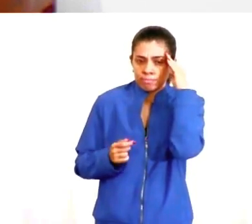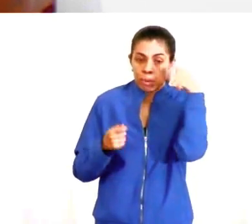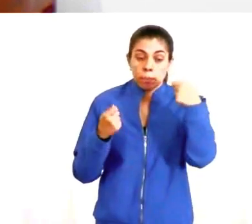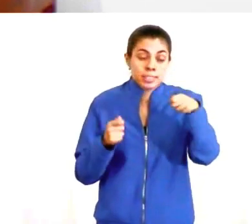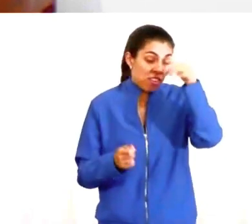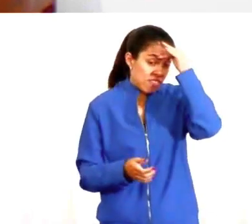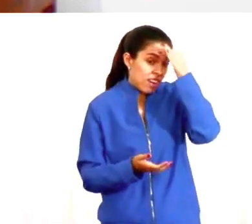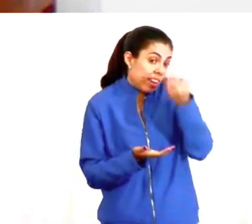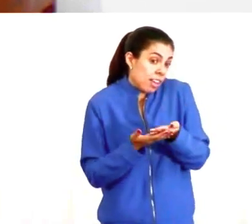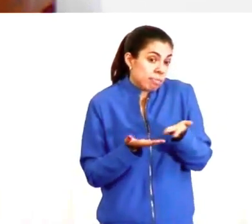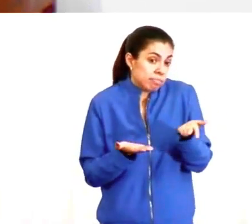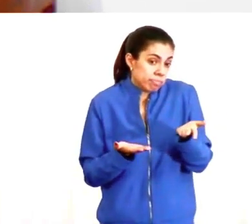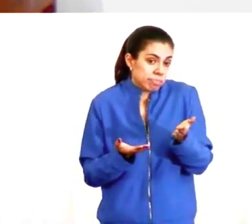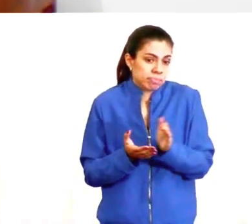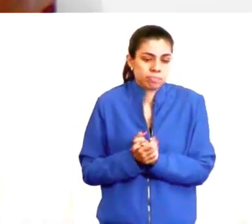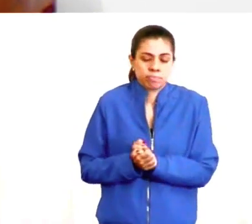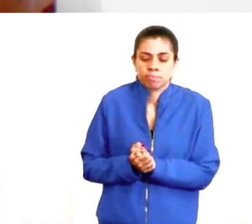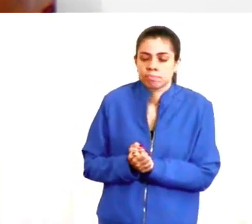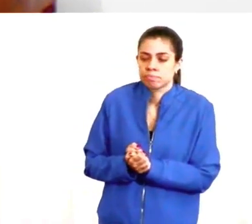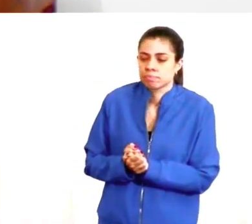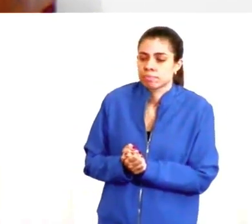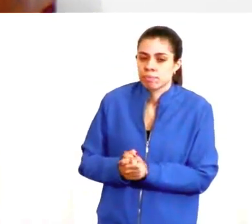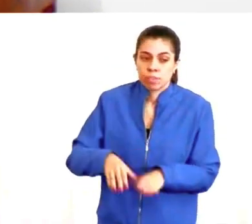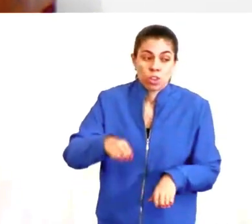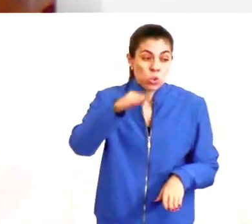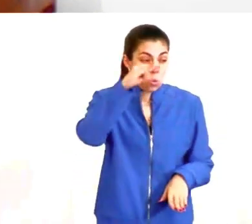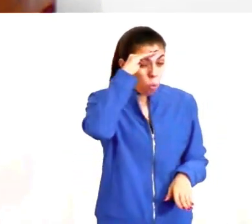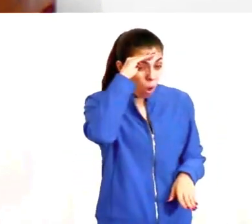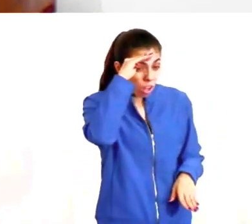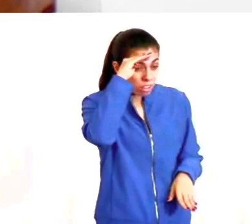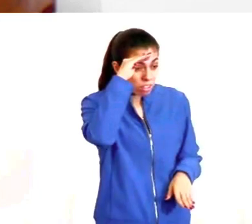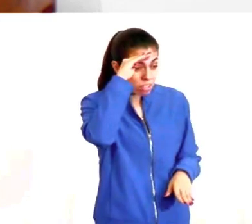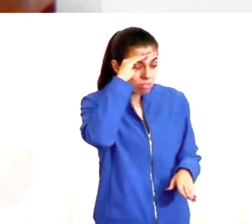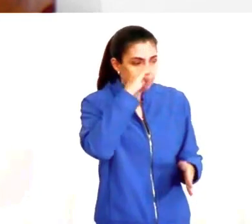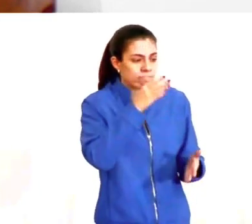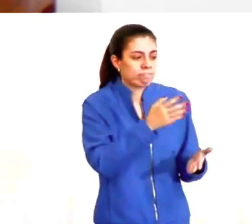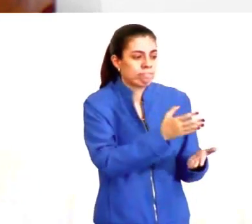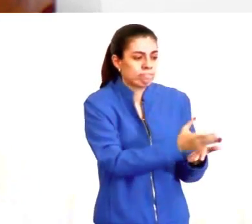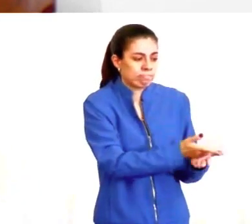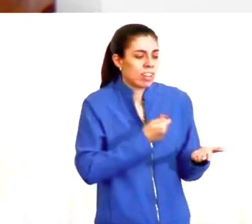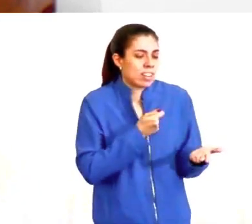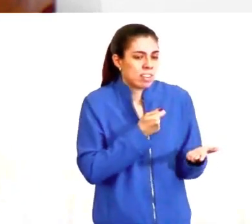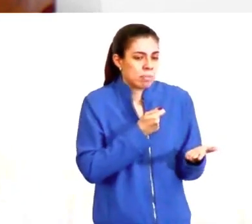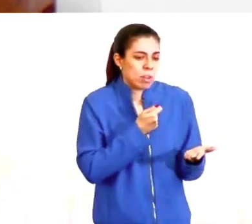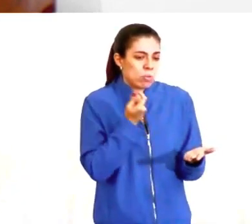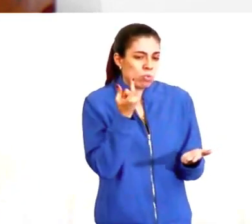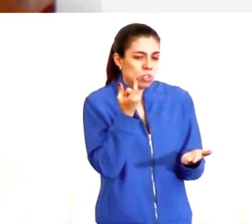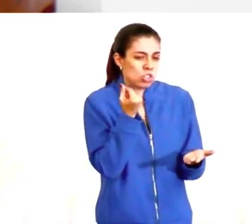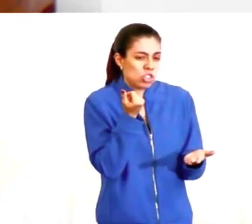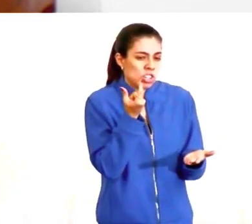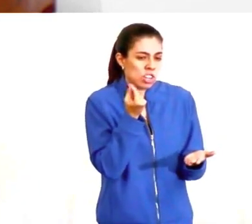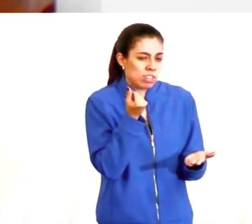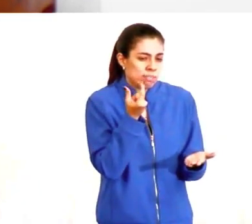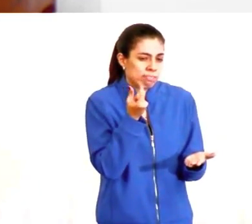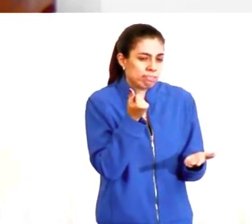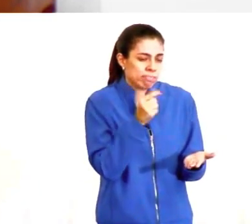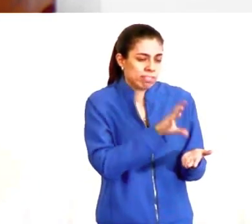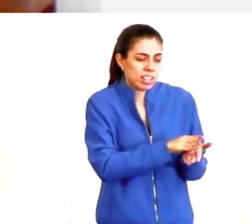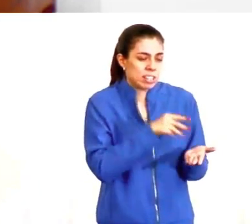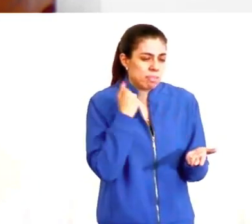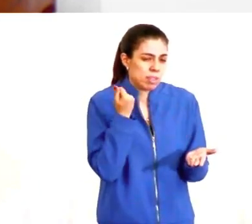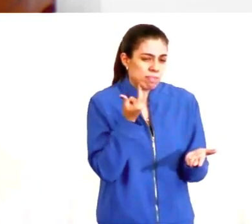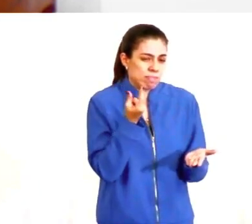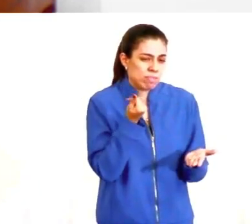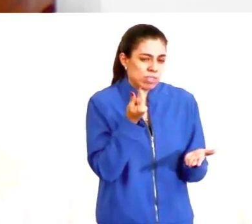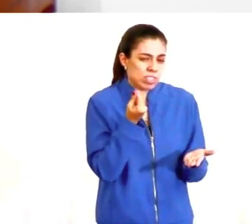feito por dinheiro, ou seja, o dinheiro contra a ressurreição, o suborno, a